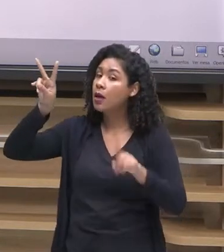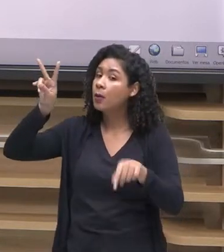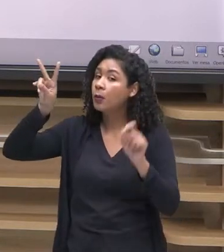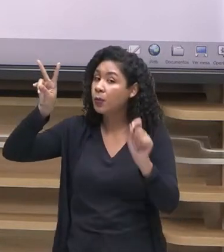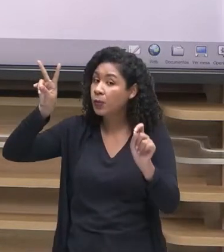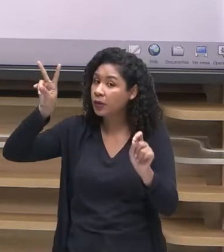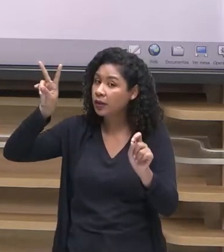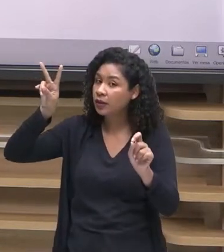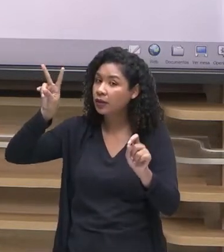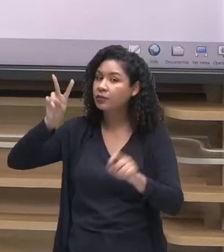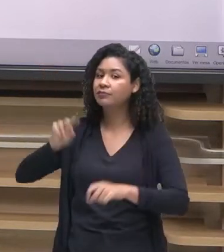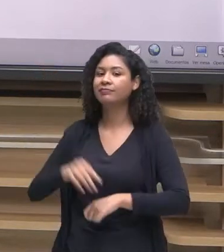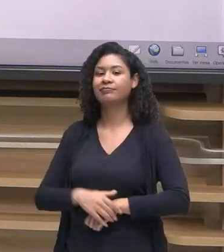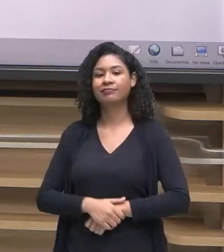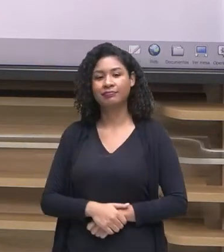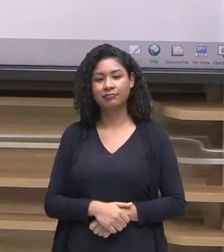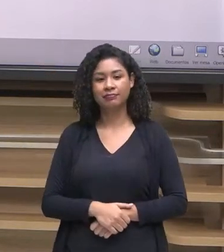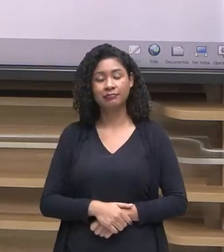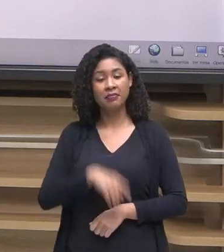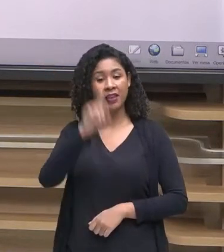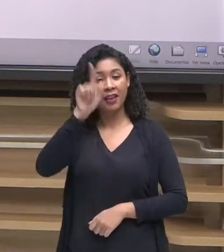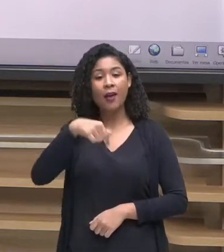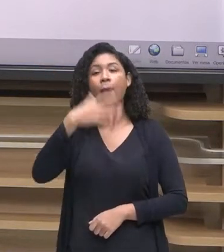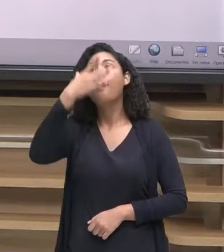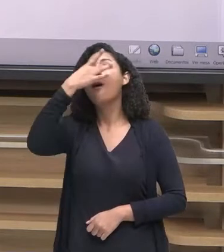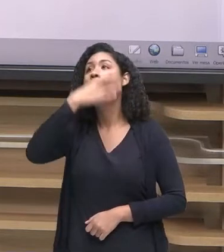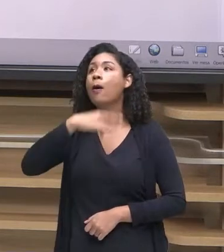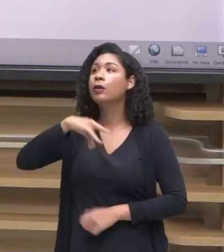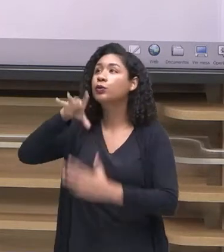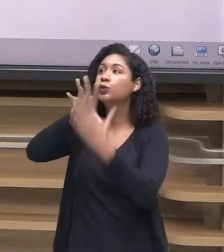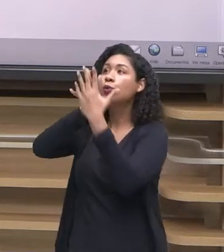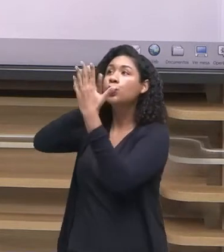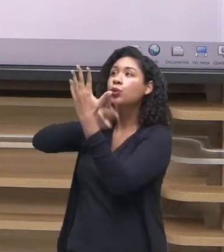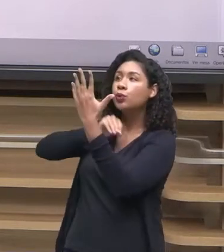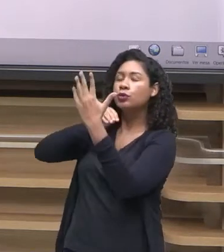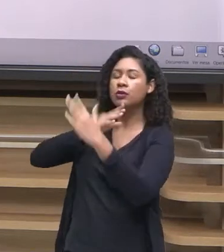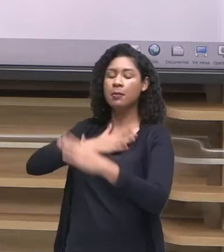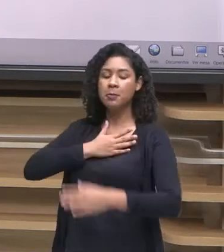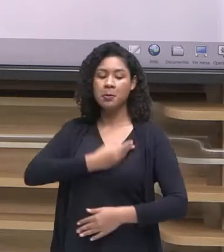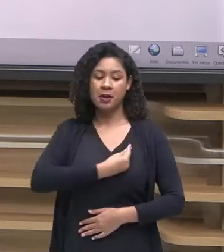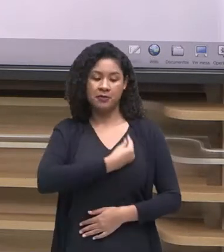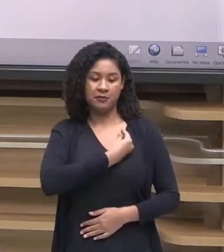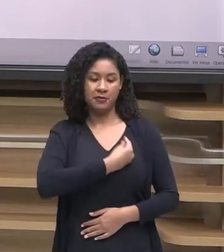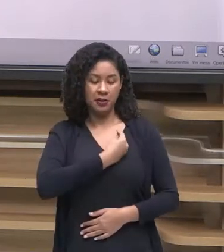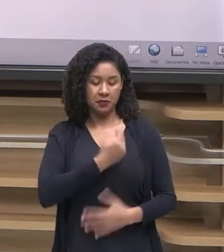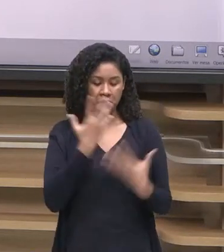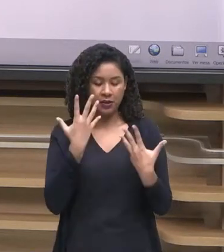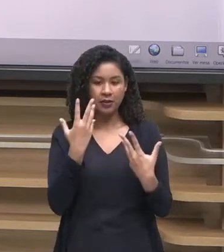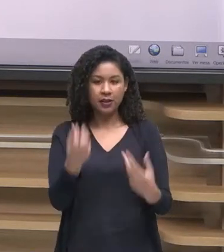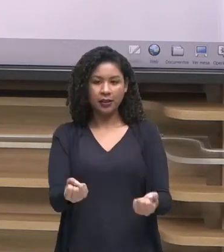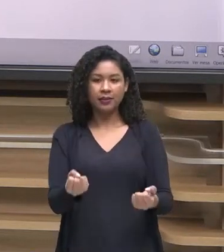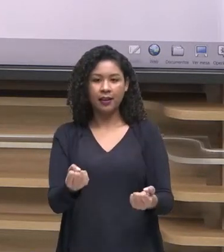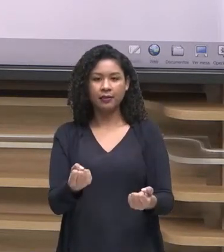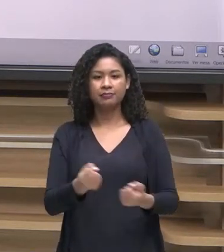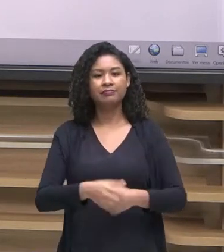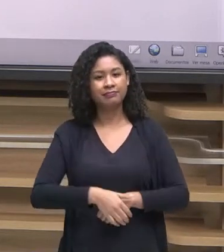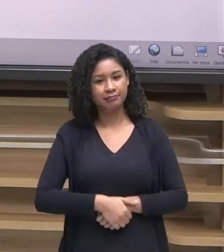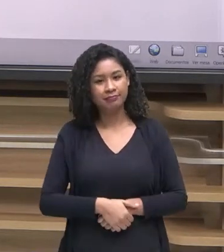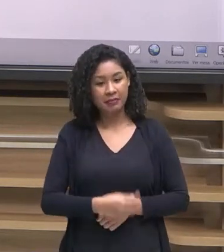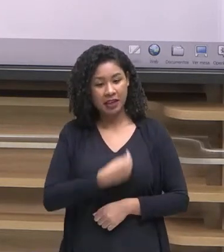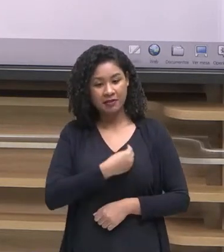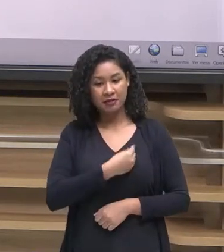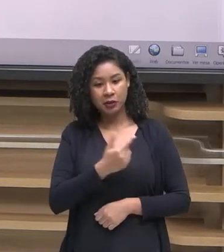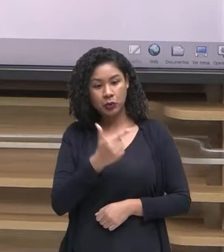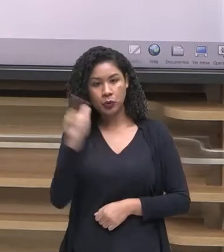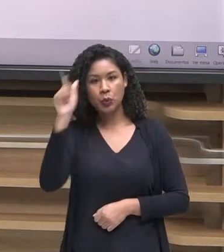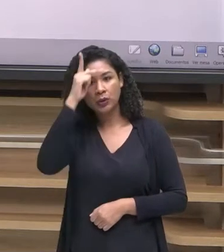rosto com o qual você vai encarar a vida. A vida a partir de você mesmo, a vida que está no outro, a